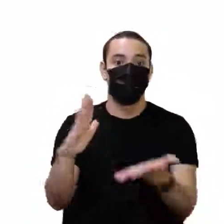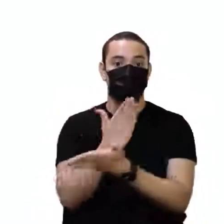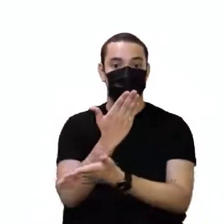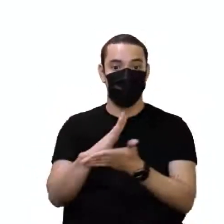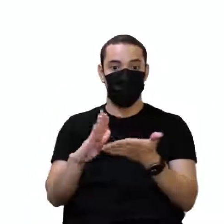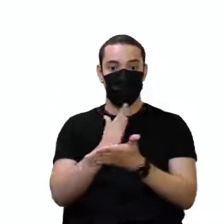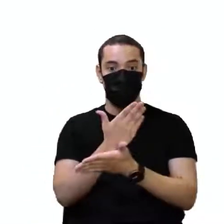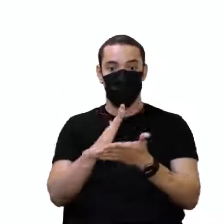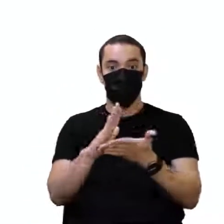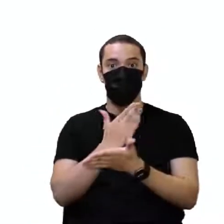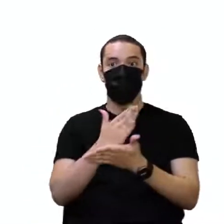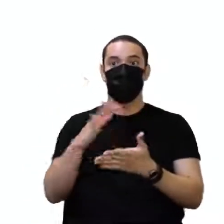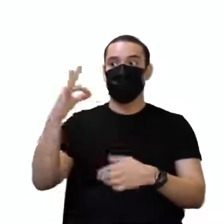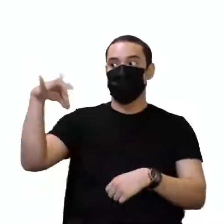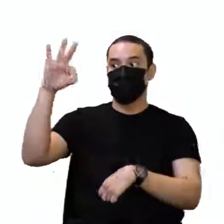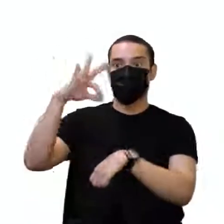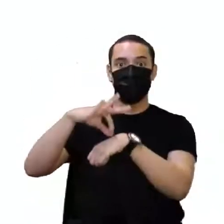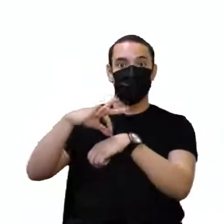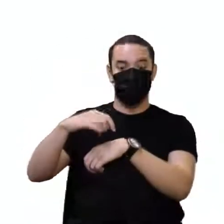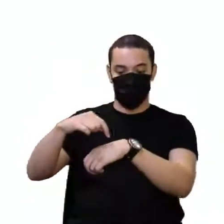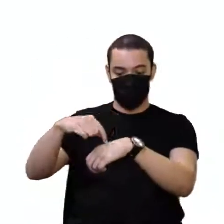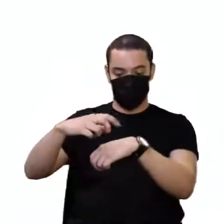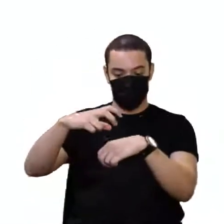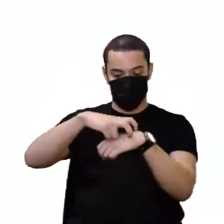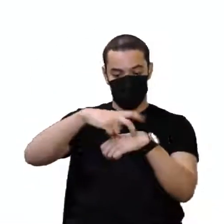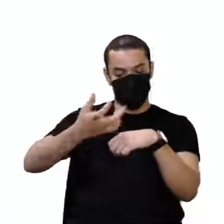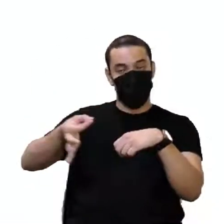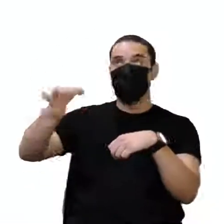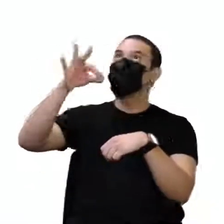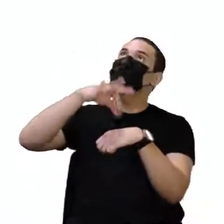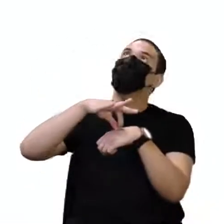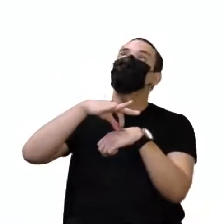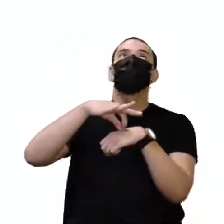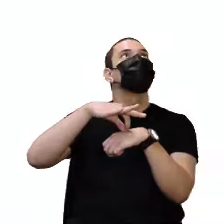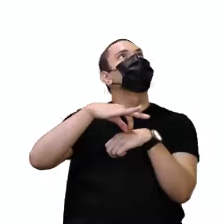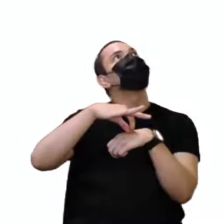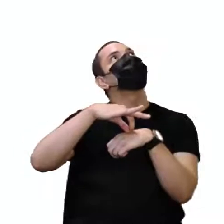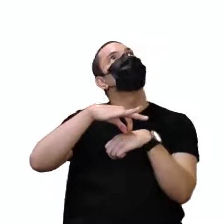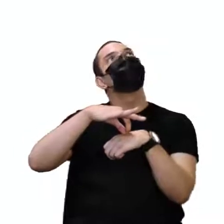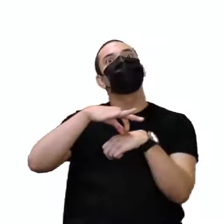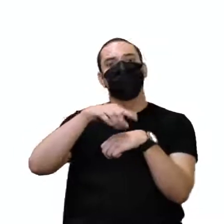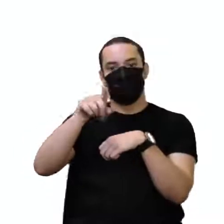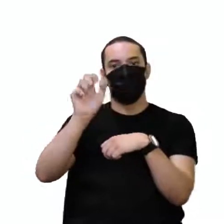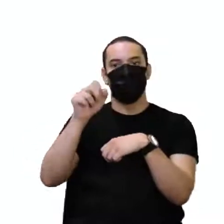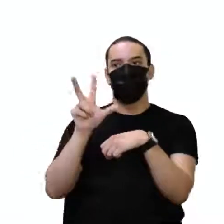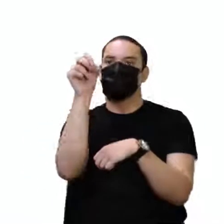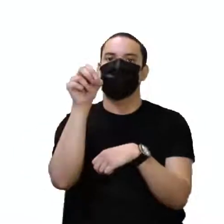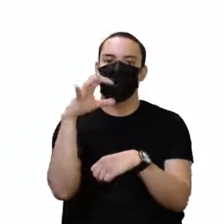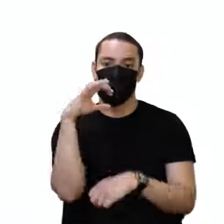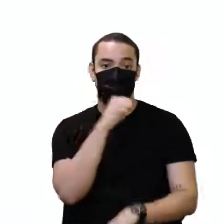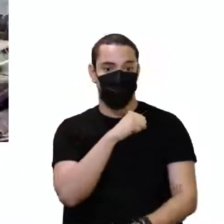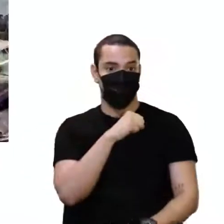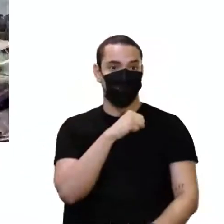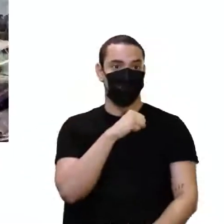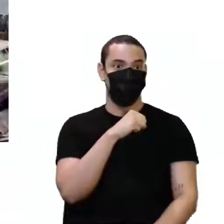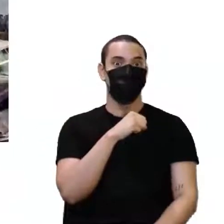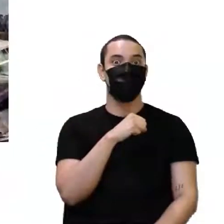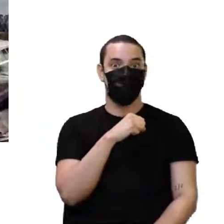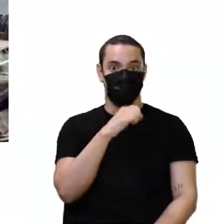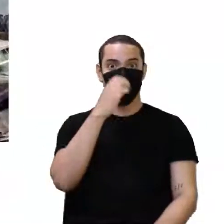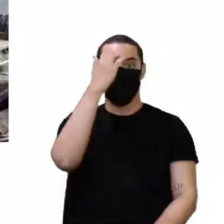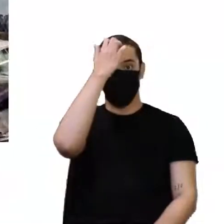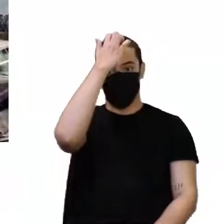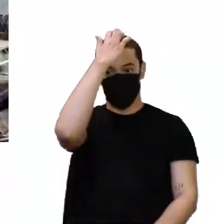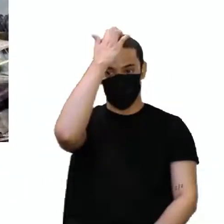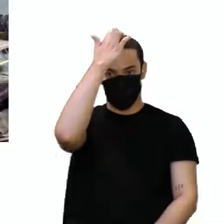chegar e podem até pousar em cima. Não viu? Tá? E aí ela captura rapidamente. Então, olha